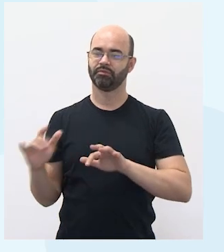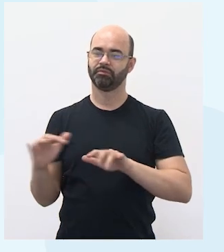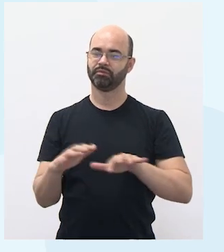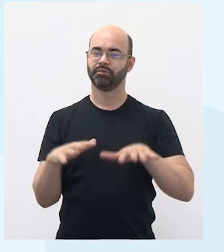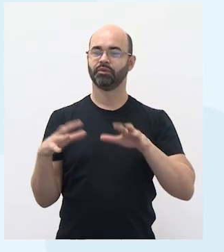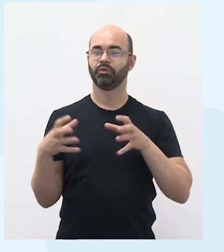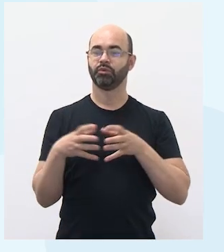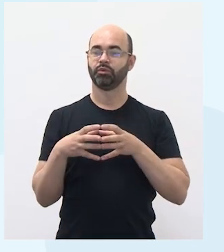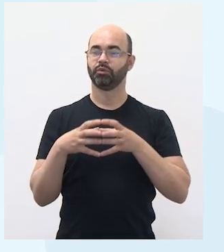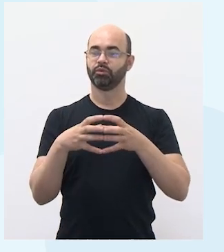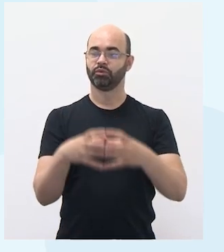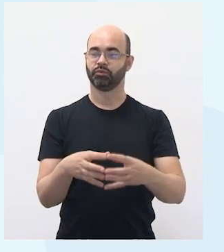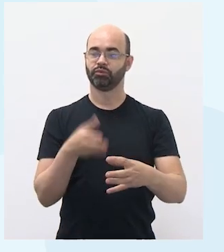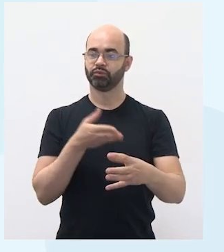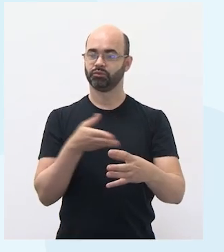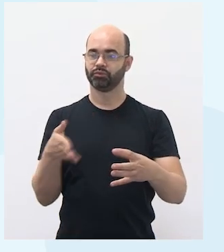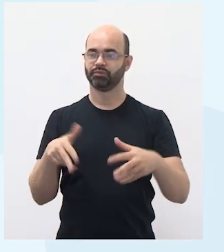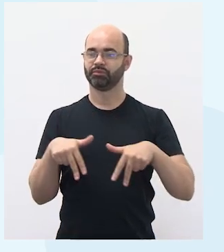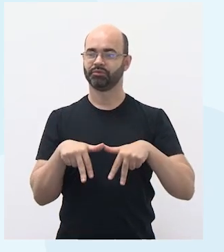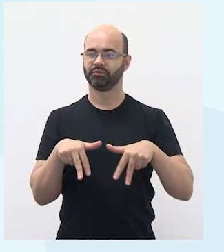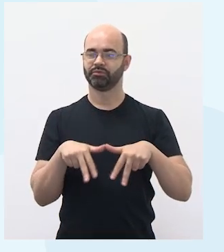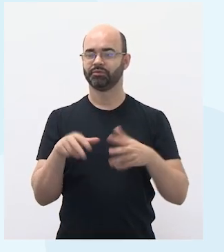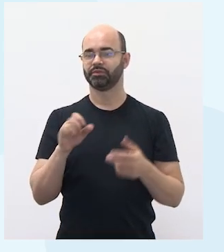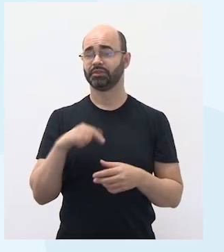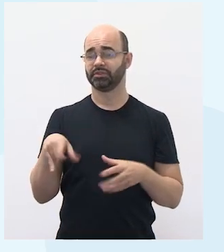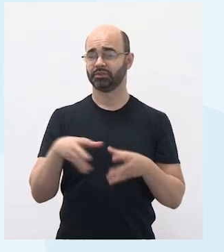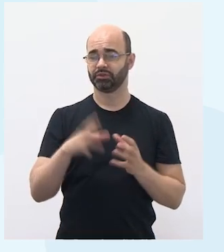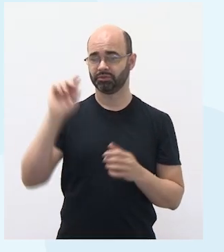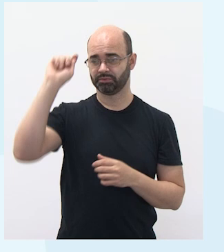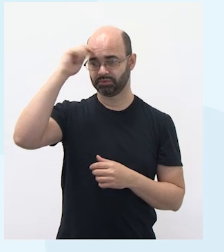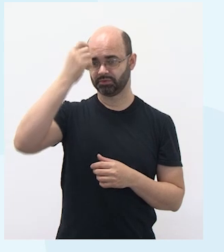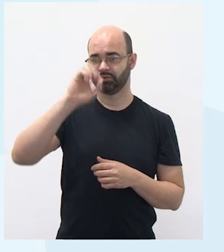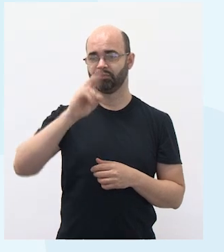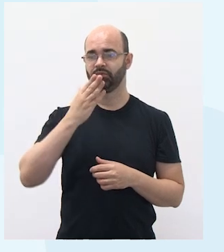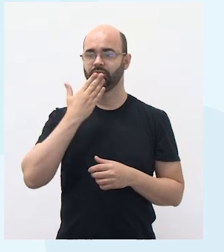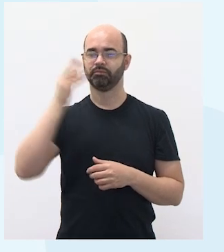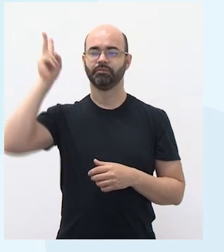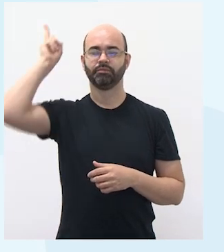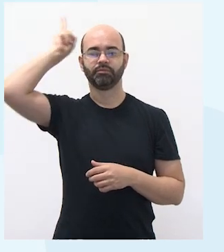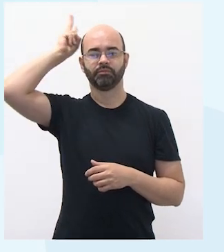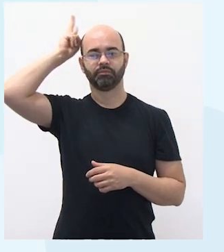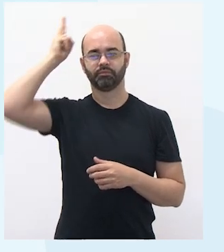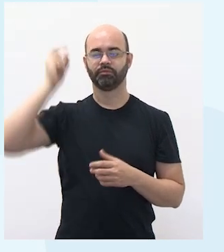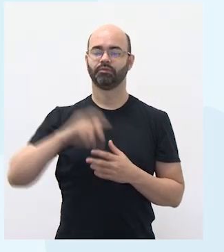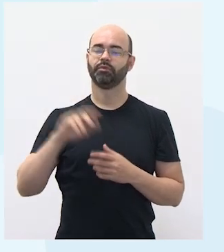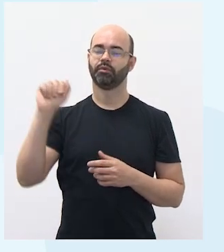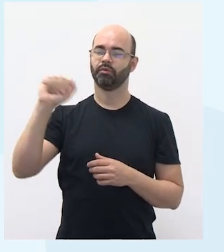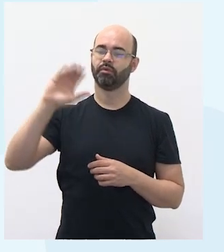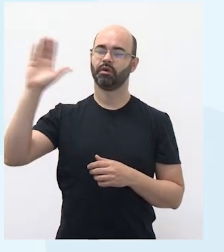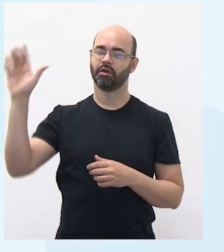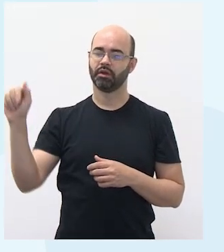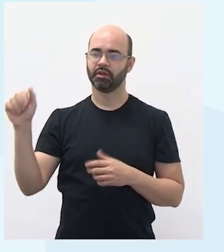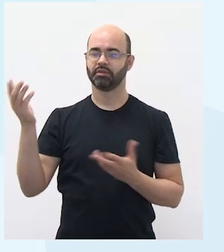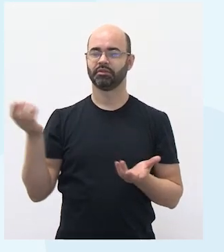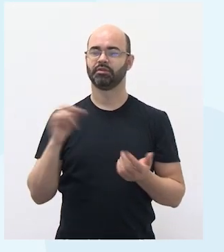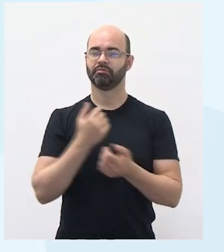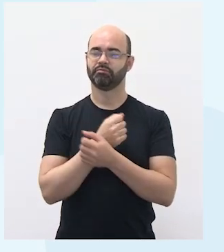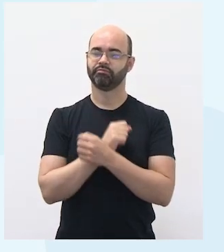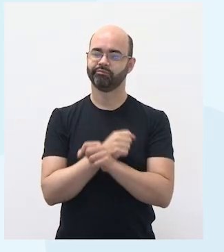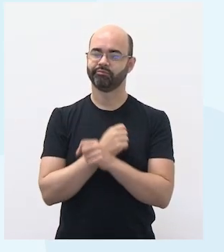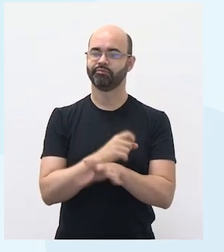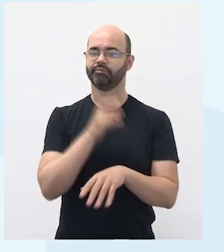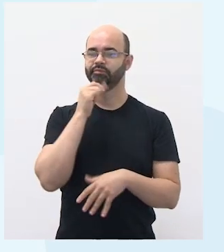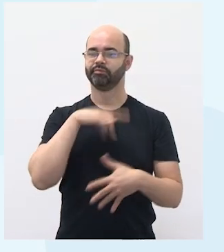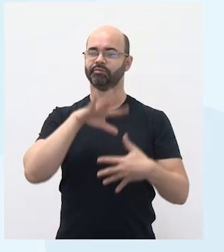que se definam etnicamente como negros, indígenas, asiáticos, africanos, quilombolas,